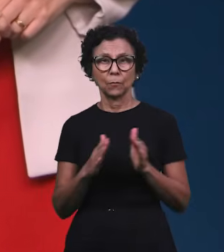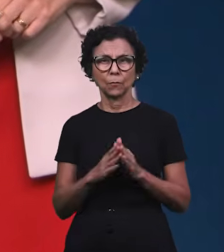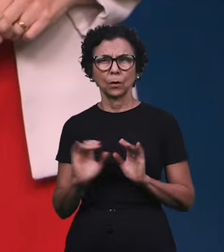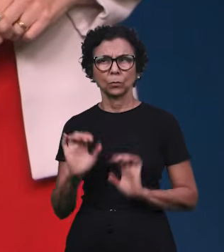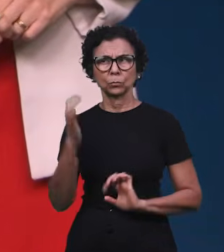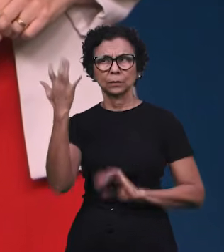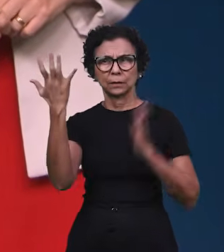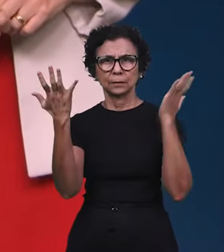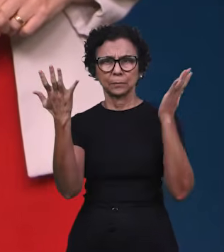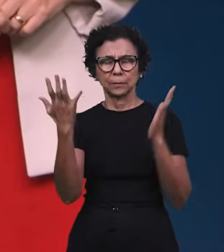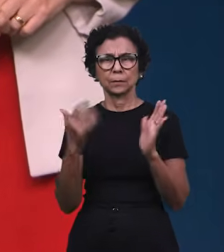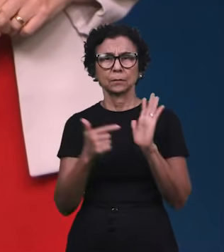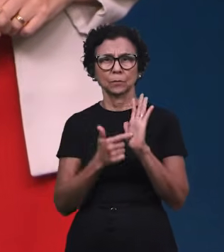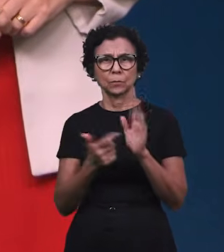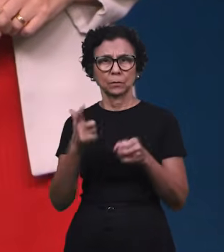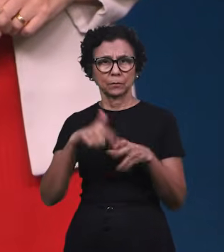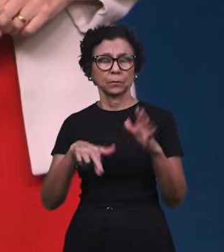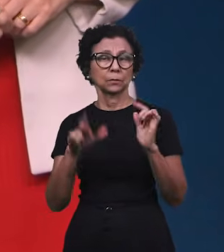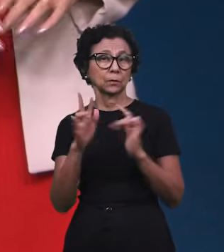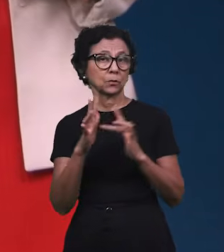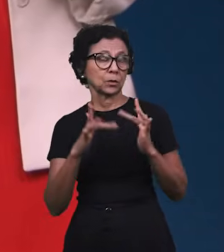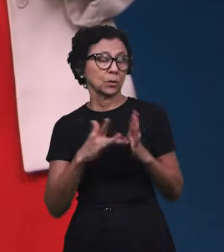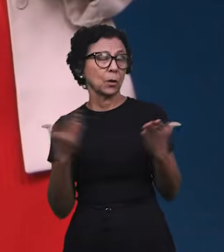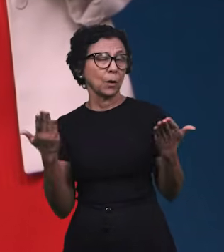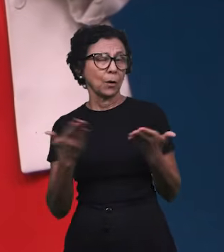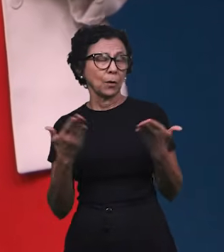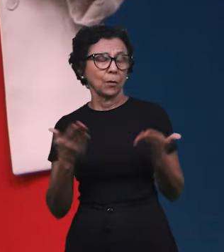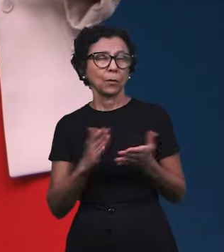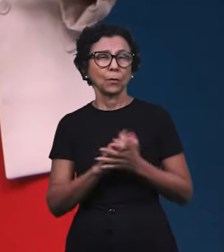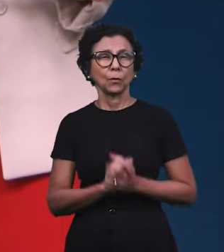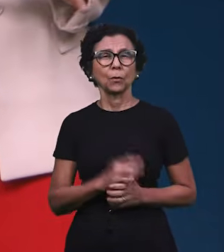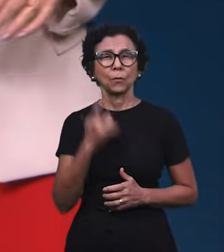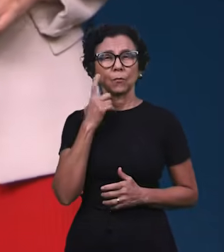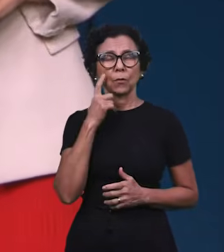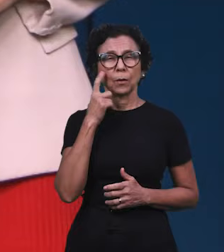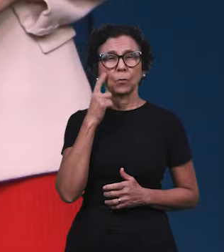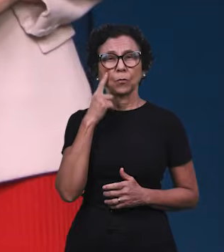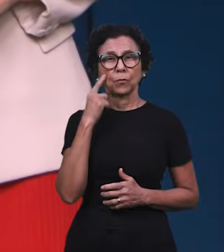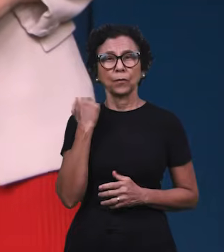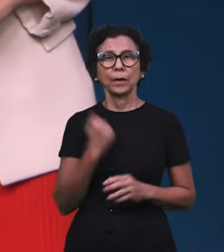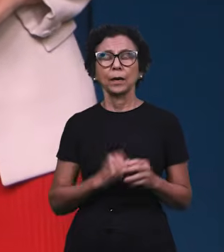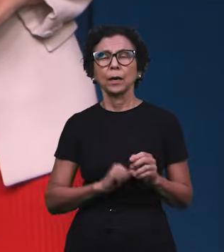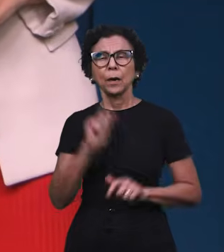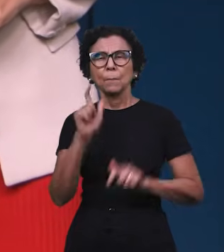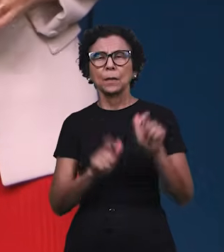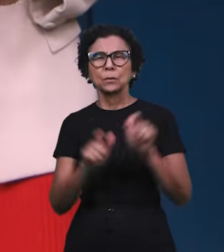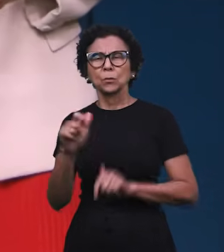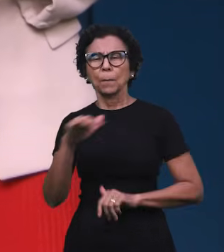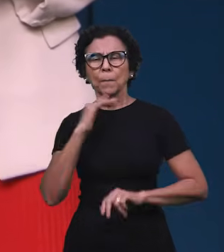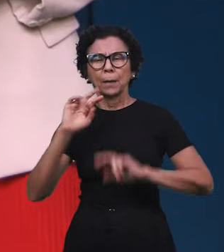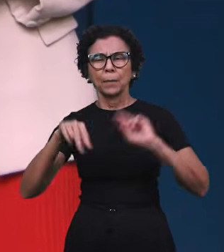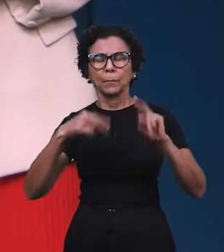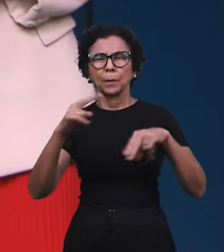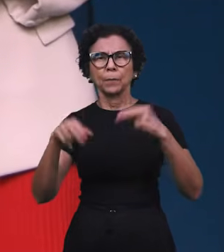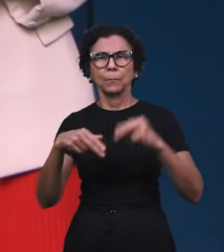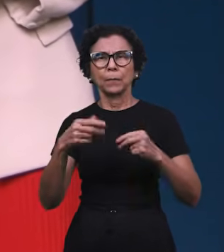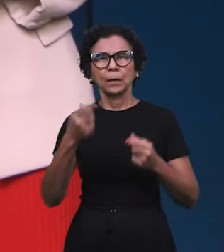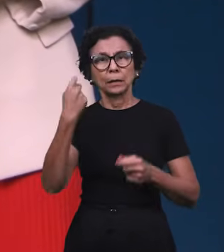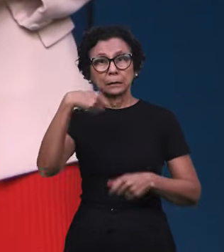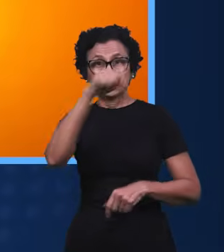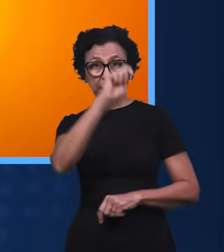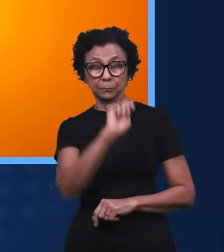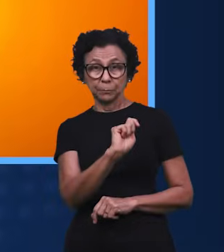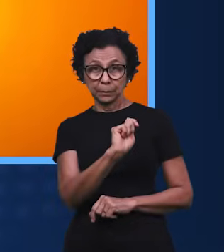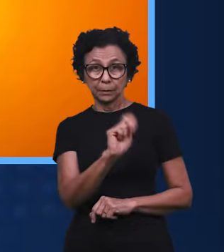que testificam a volta do Senhor Jesus. Hoje vamos abordar sobre o aumento de mortes por onda de calor na